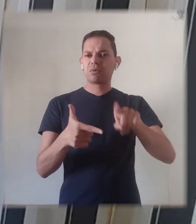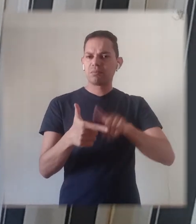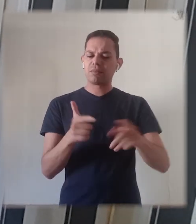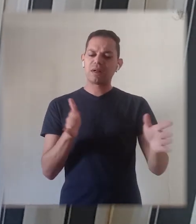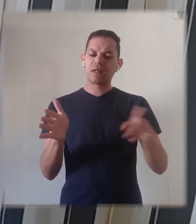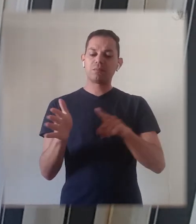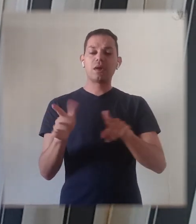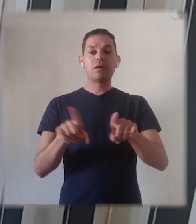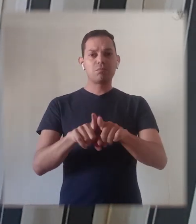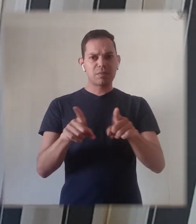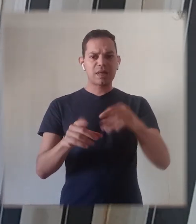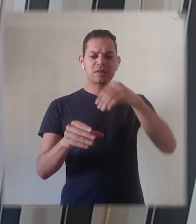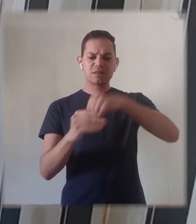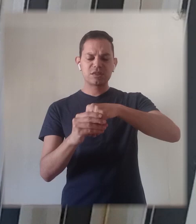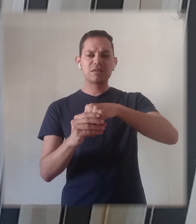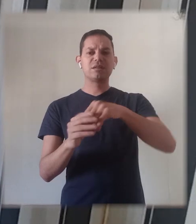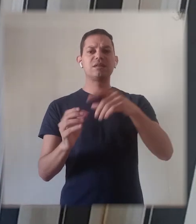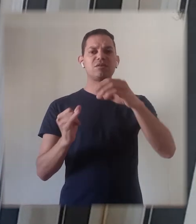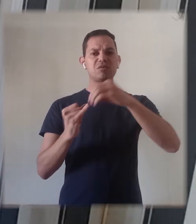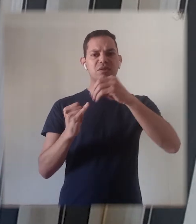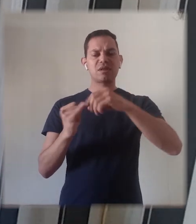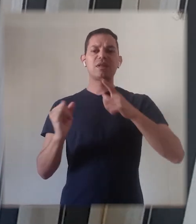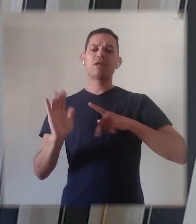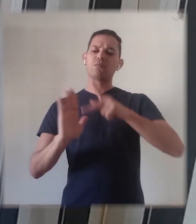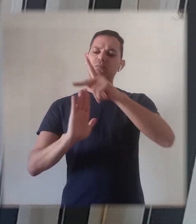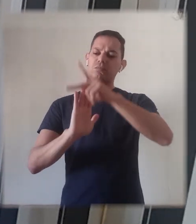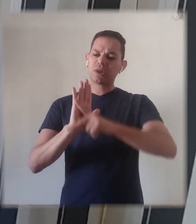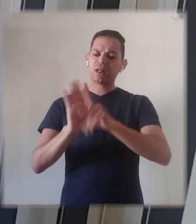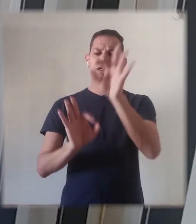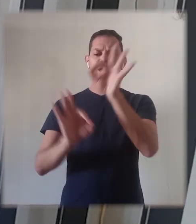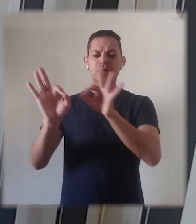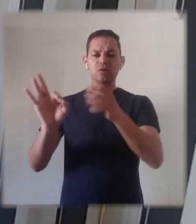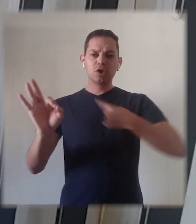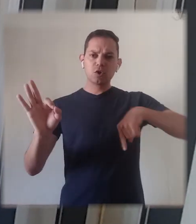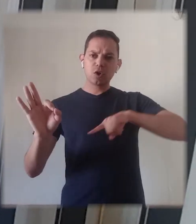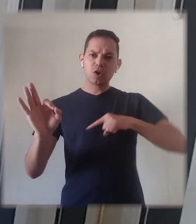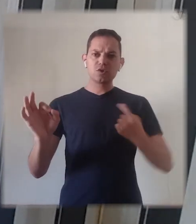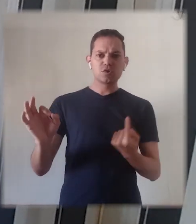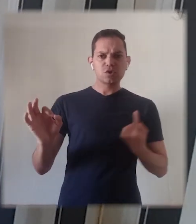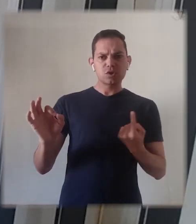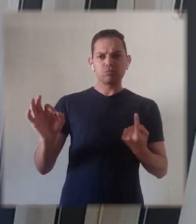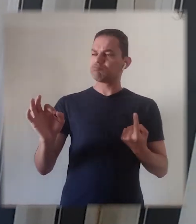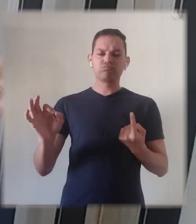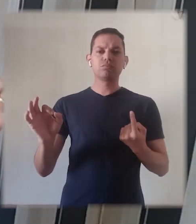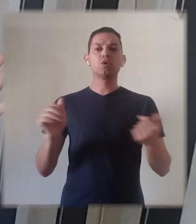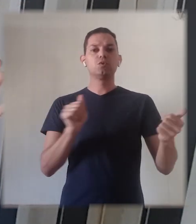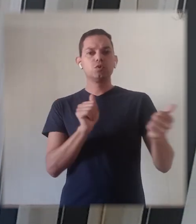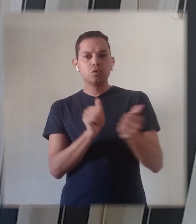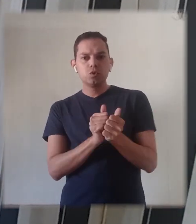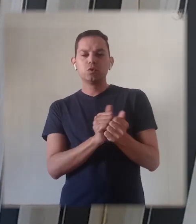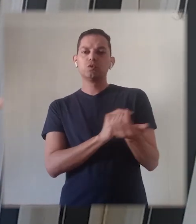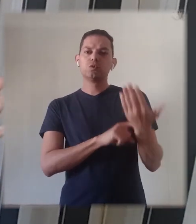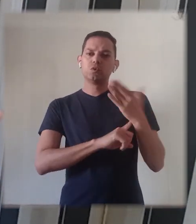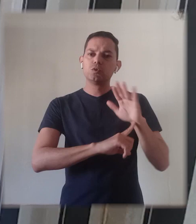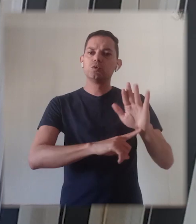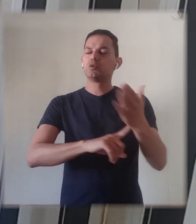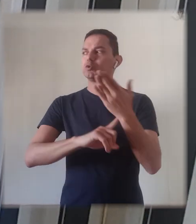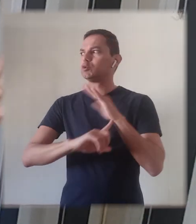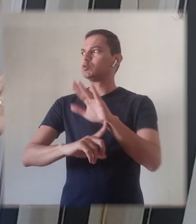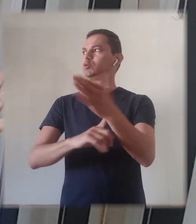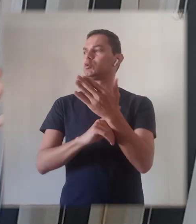por um problema, mas temos um plano e estamos nisso juntos. Então, pensando